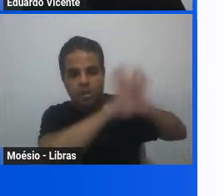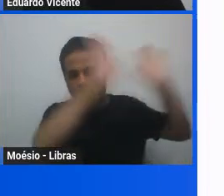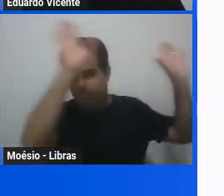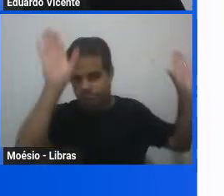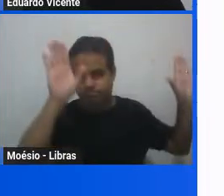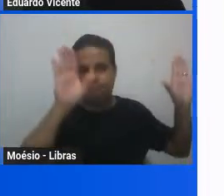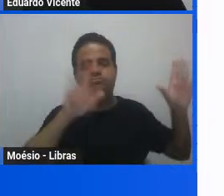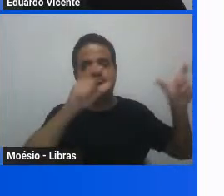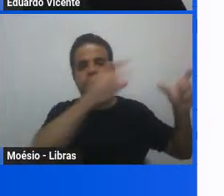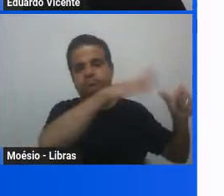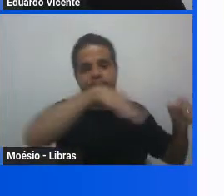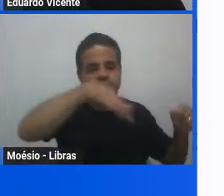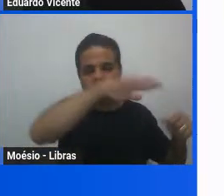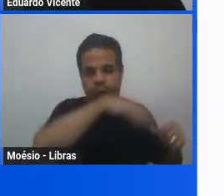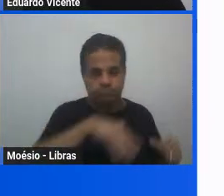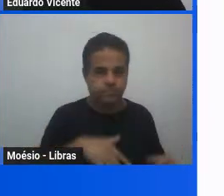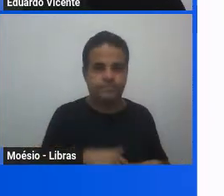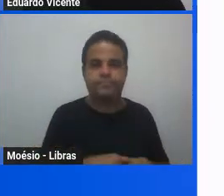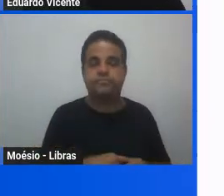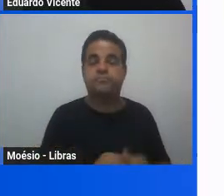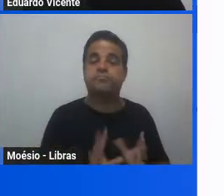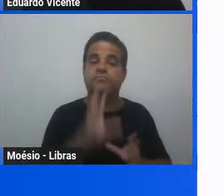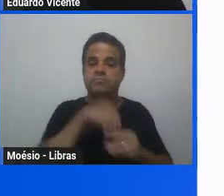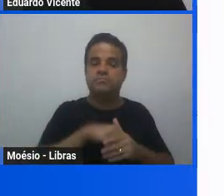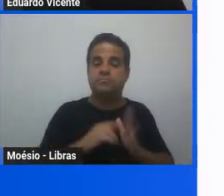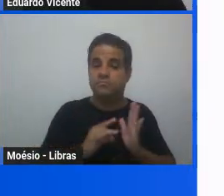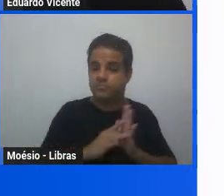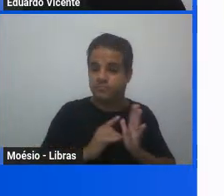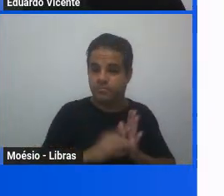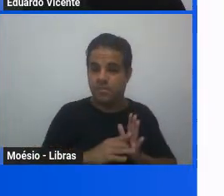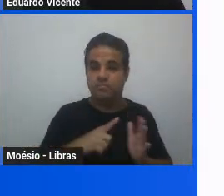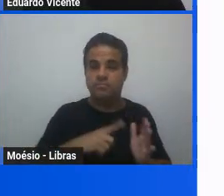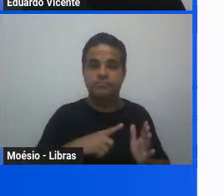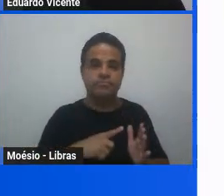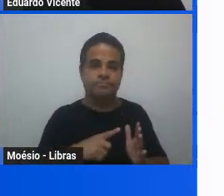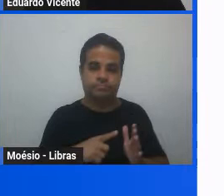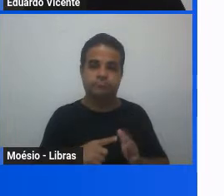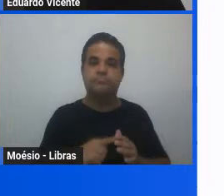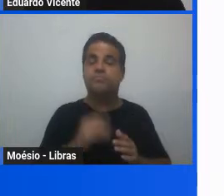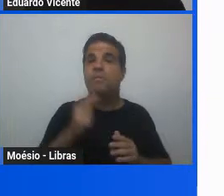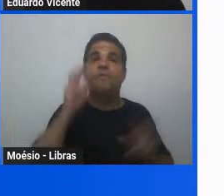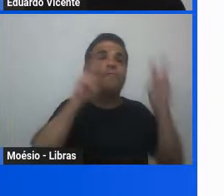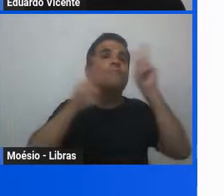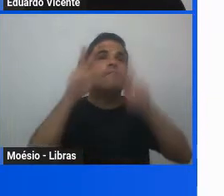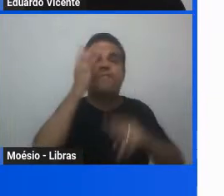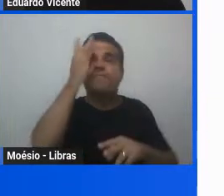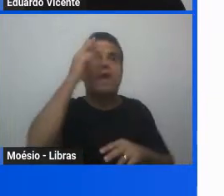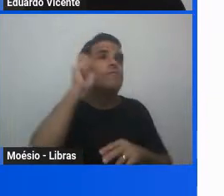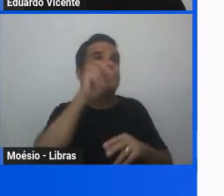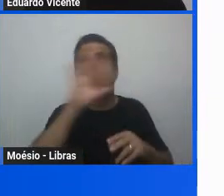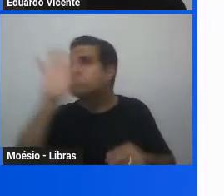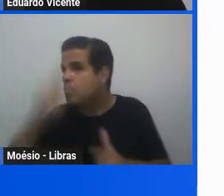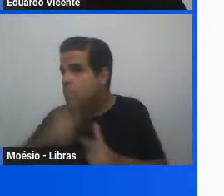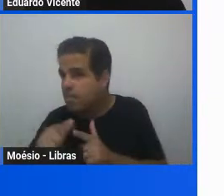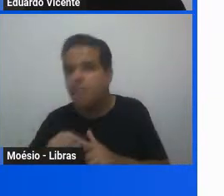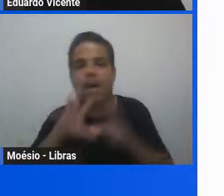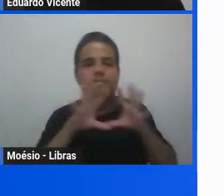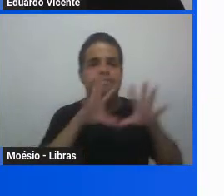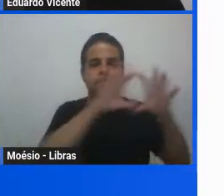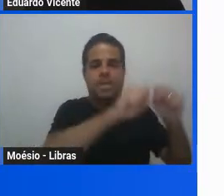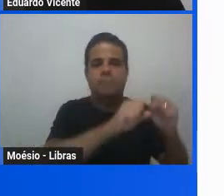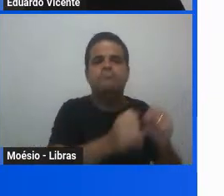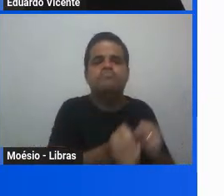um recipiente com vidro, onde fica de fácil visualização. Vamos simular